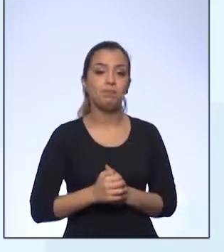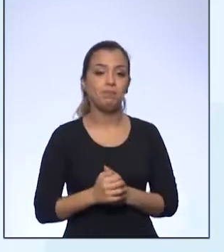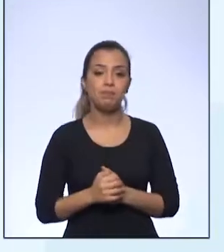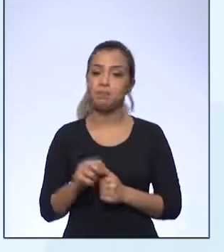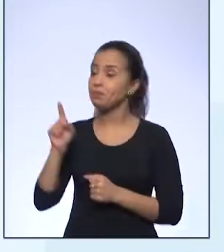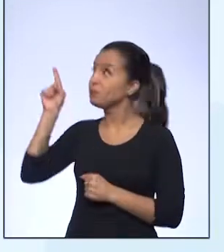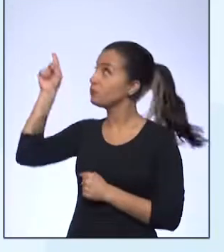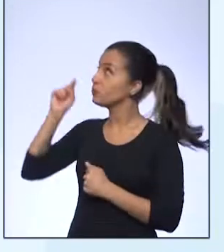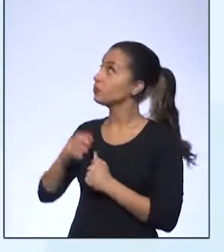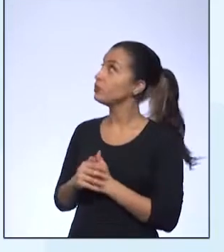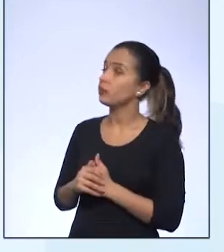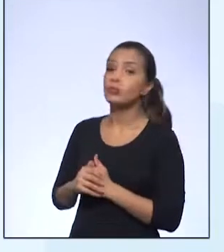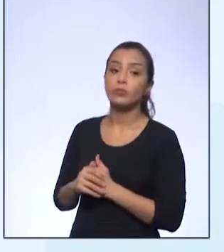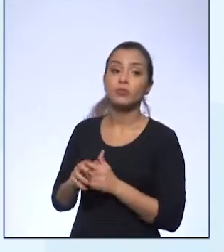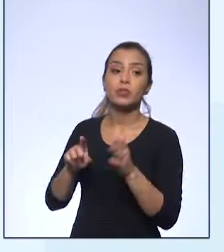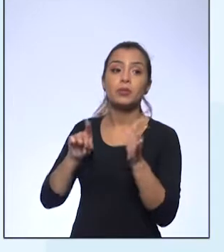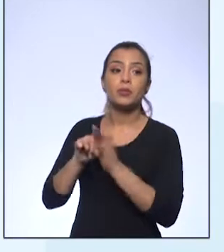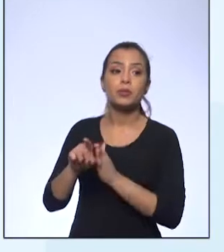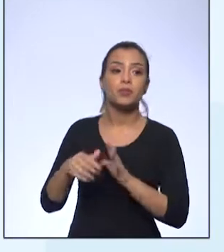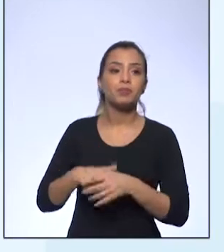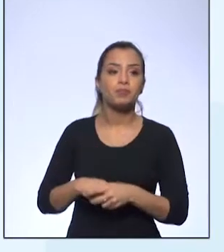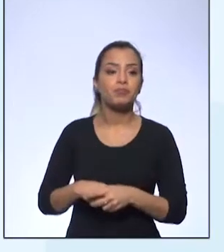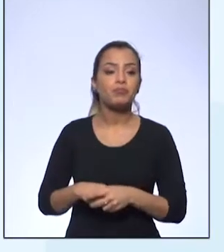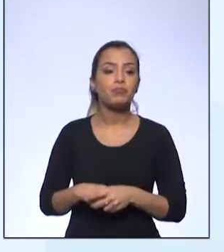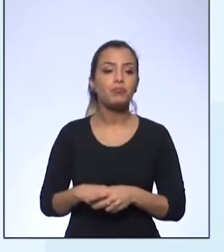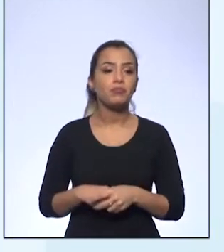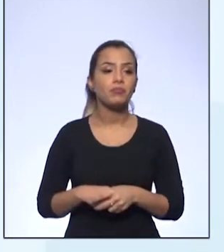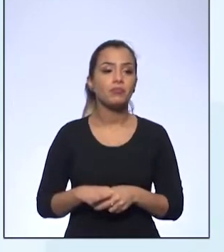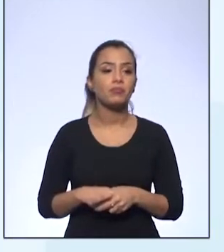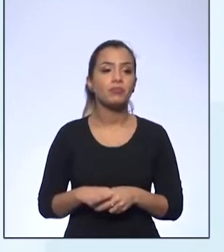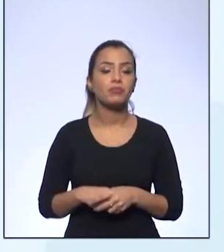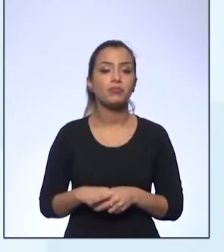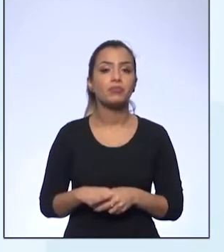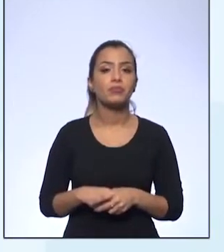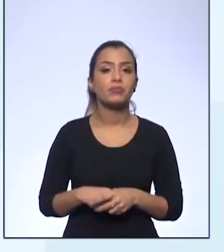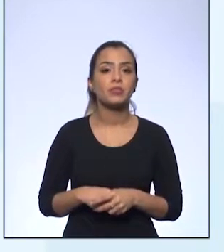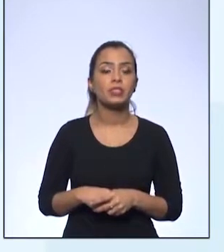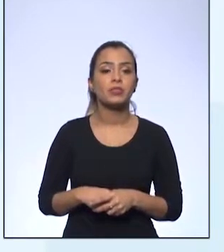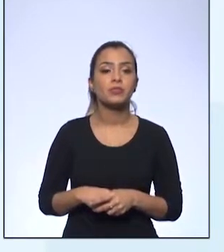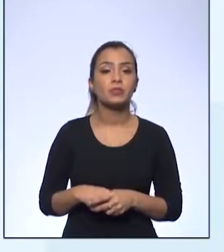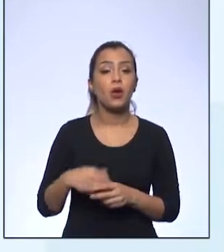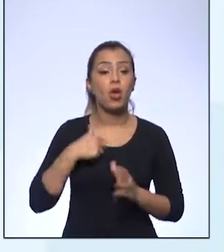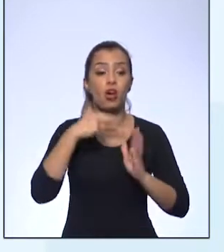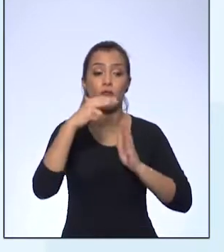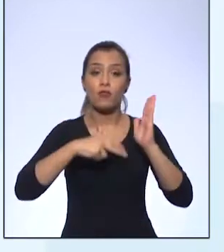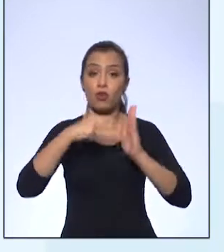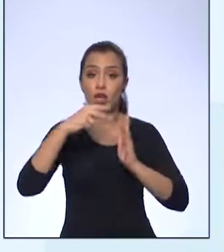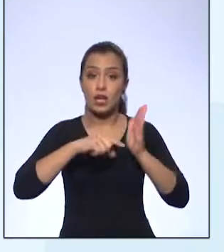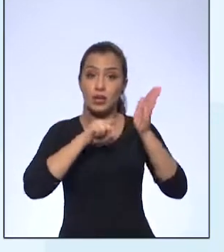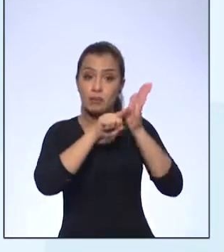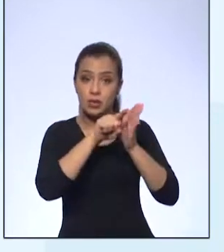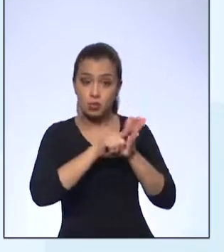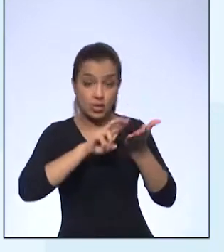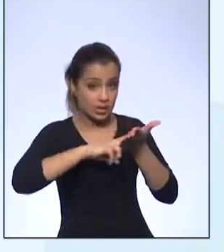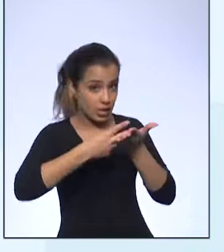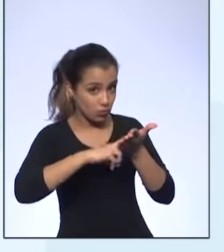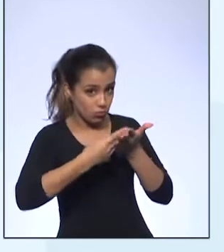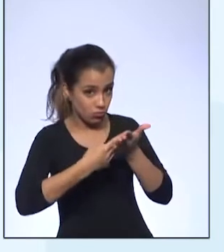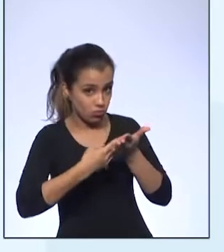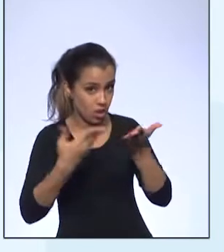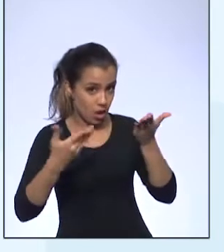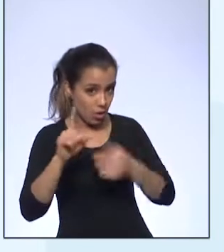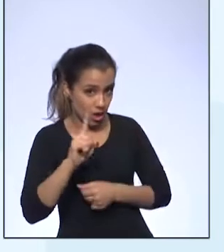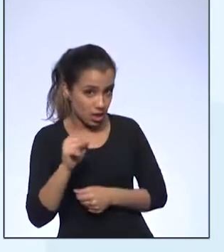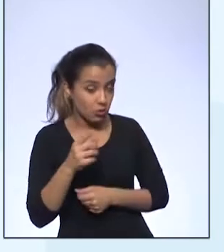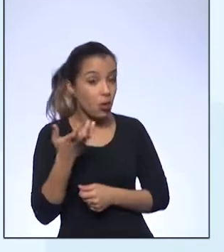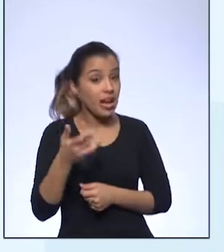na tela. Aqui, watch the video and answer in the chat. Então, eu vou só ler as perguntas, a gente não vai traduzir agora, então vocês vão ler junto